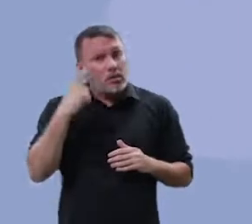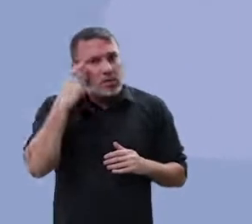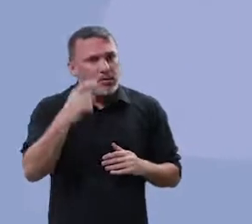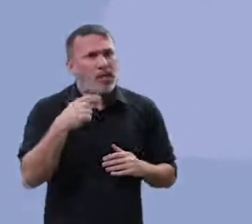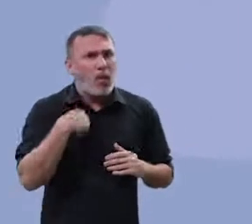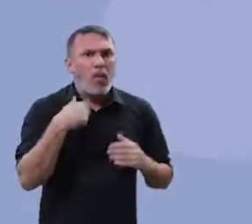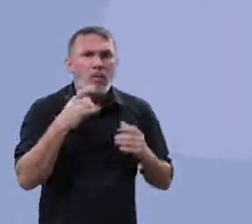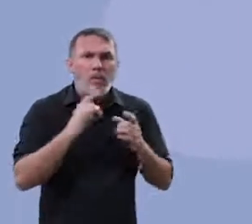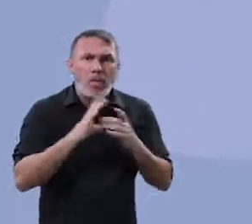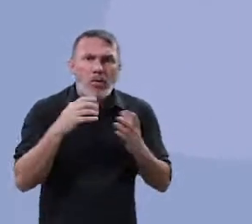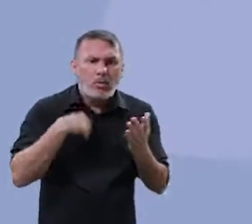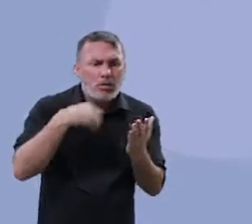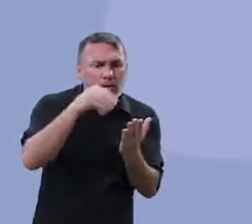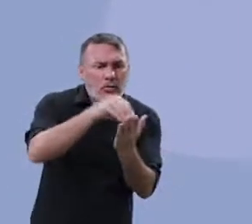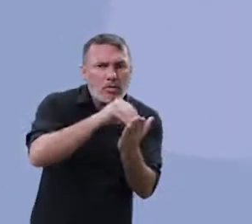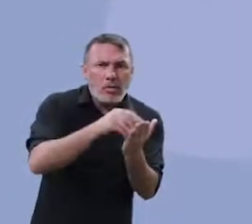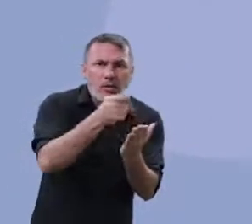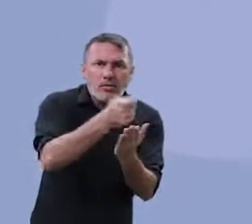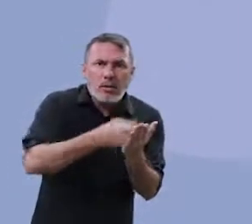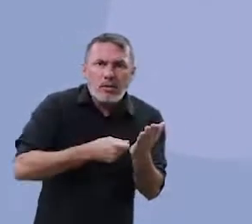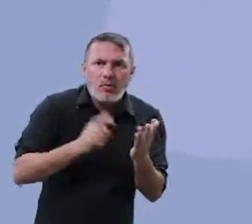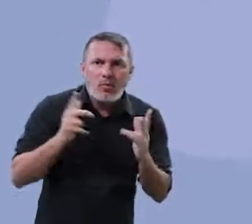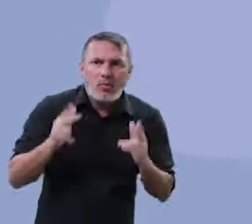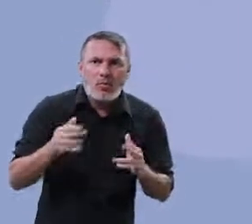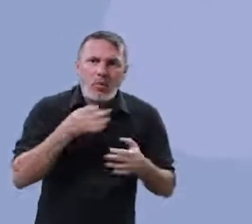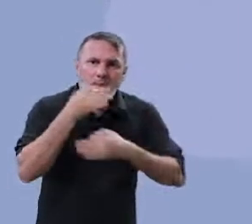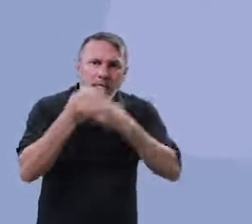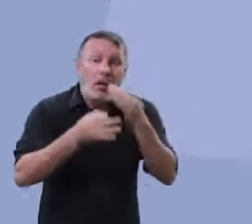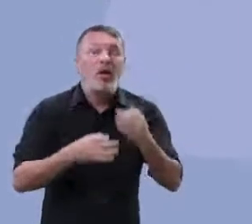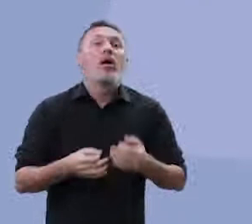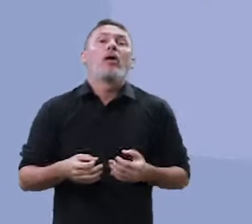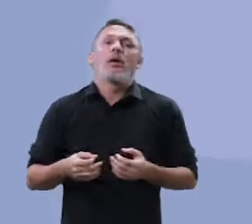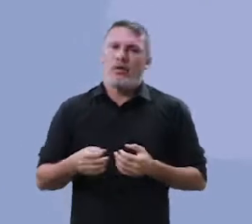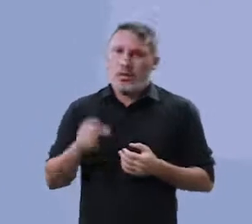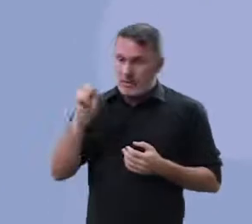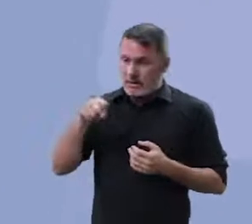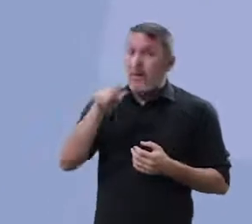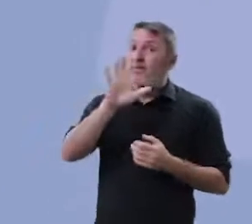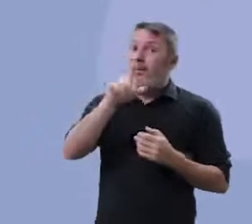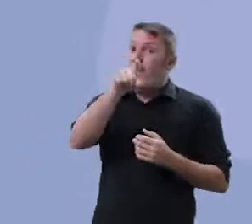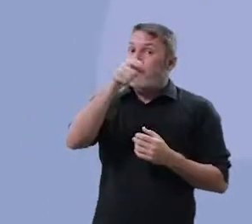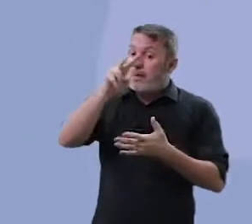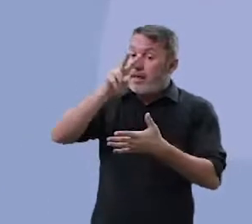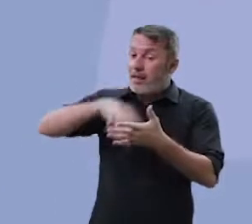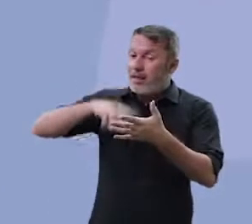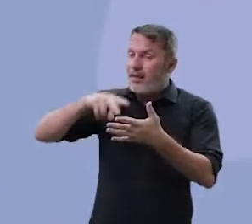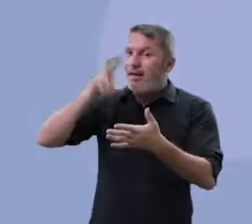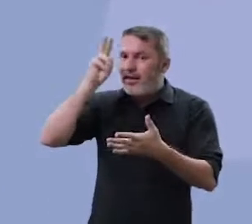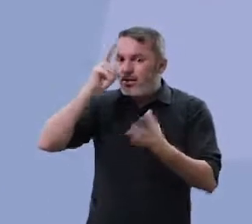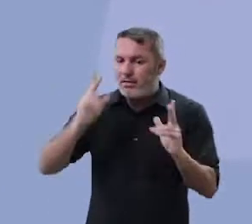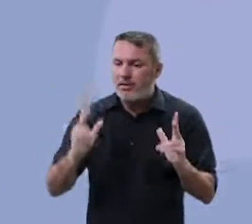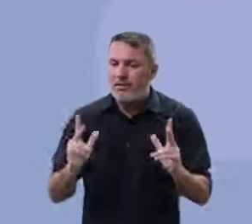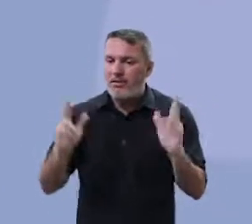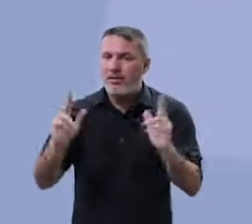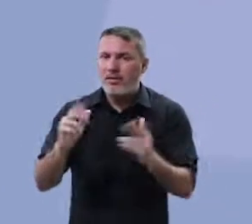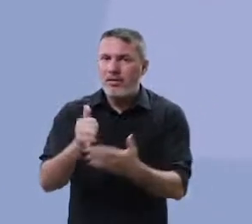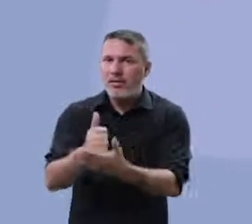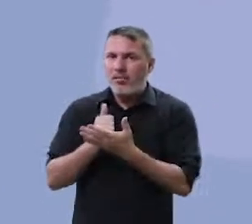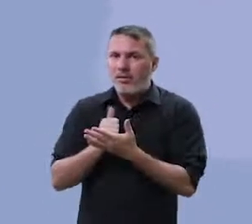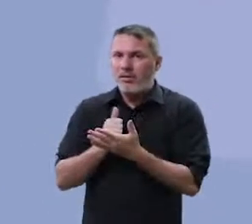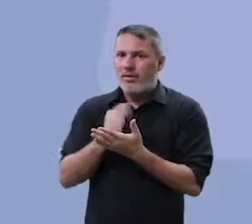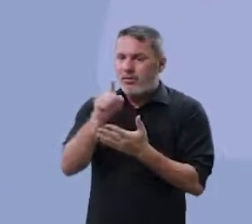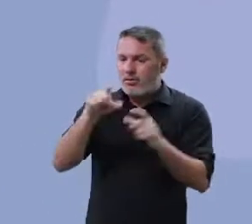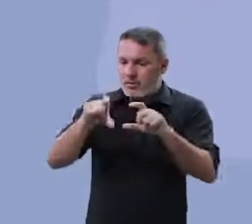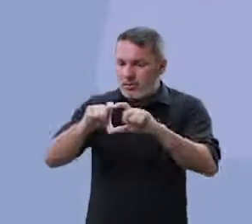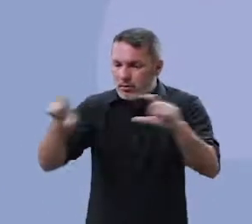professor, eu posso levar para esse caminho? Pode levar sim para esse caminho. Obviamente você vai precisar ler o texto de apoio. O texto de